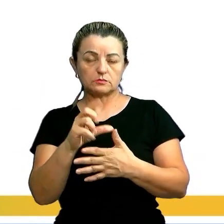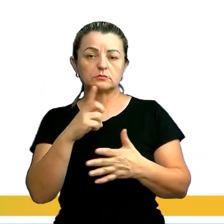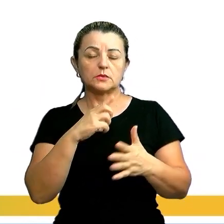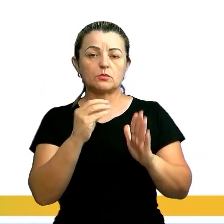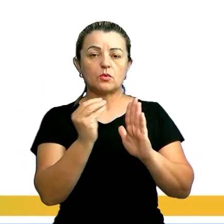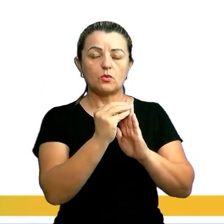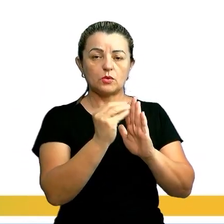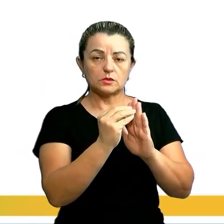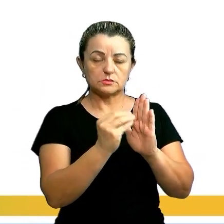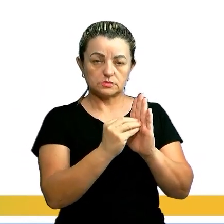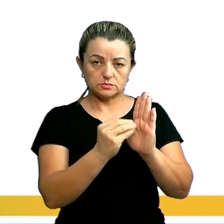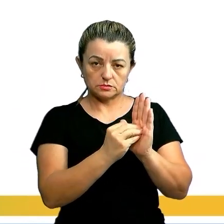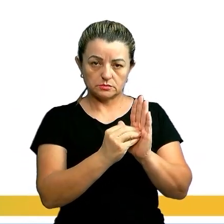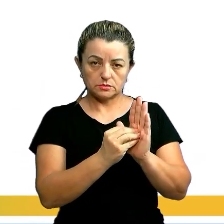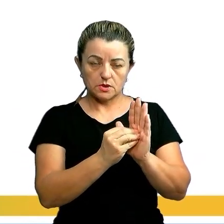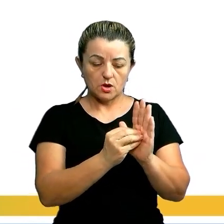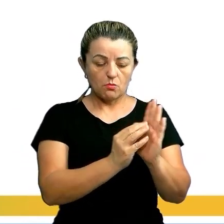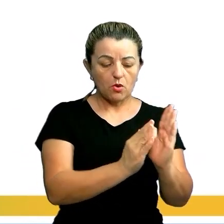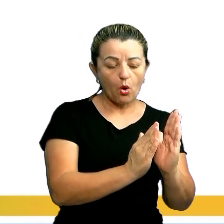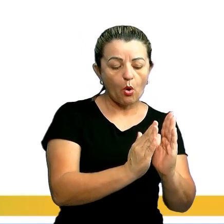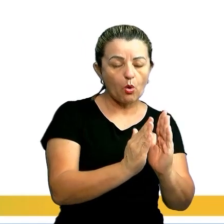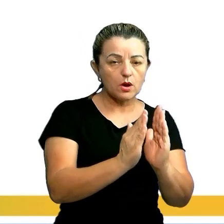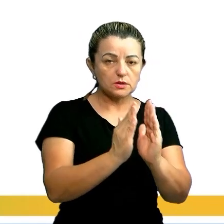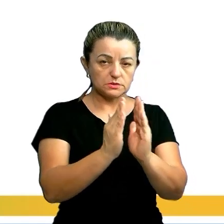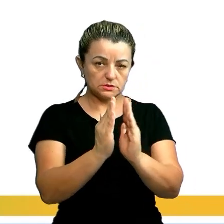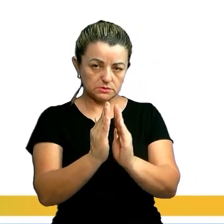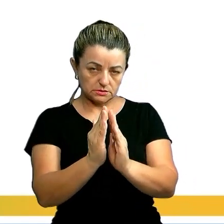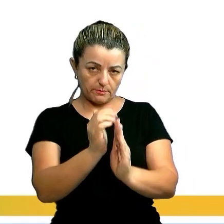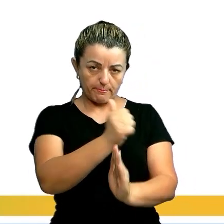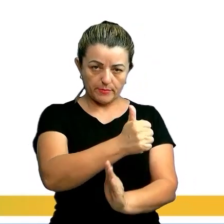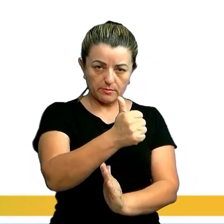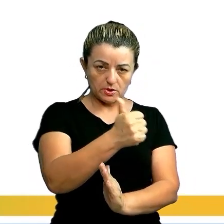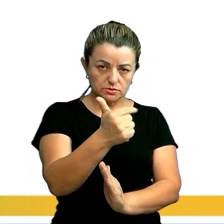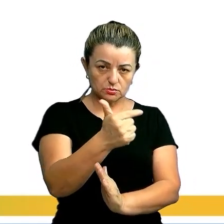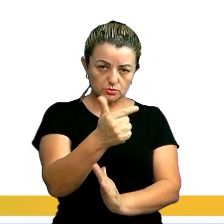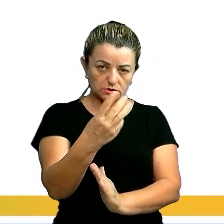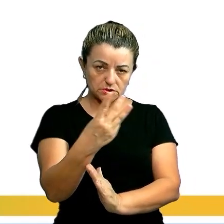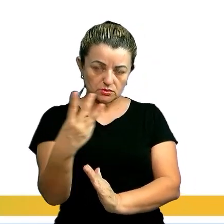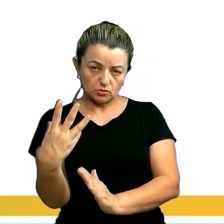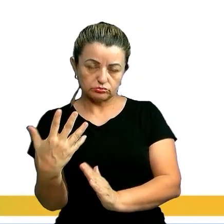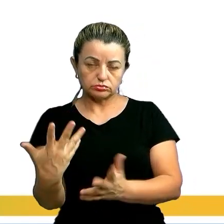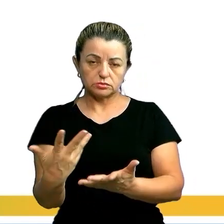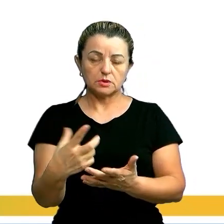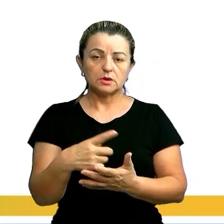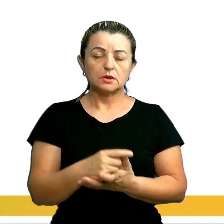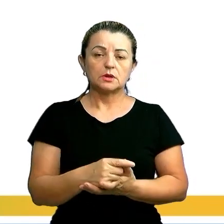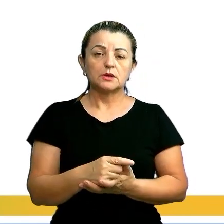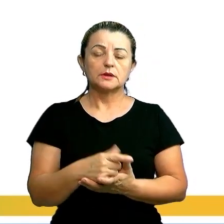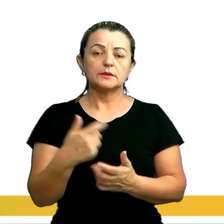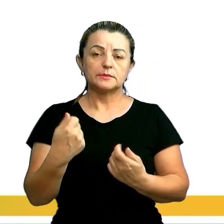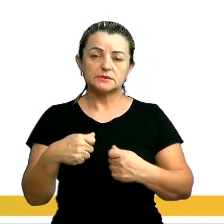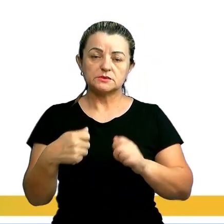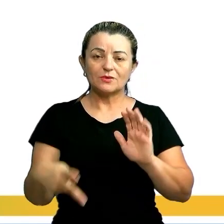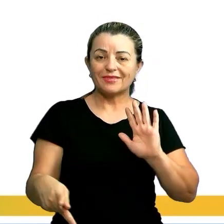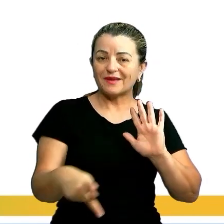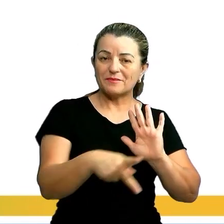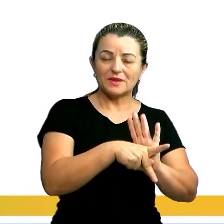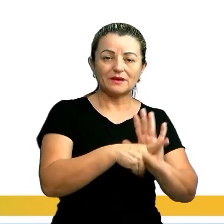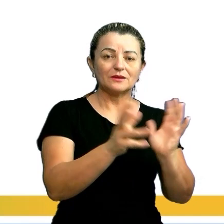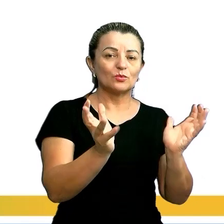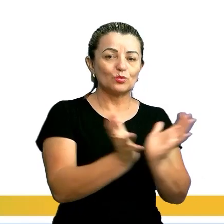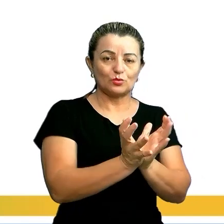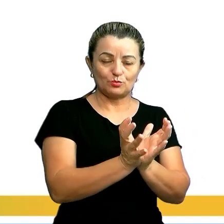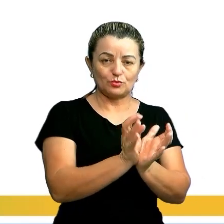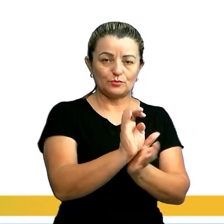classe, deveria ter uma ordem, deveria ter um gênero e deveria ser de uma determinada espécie.